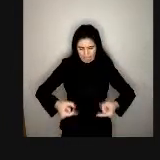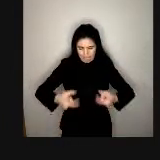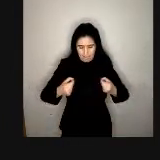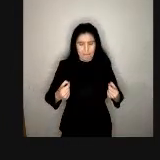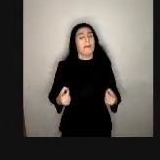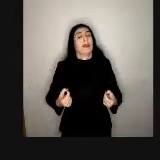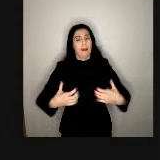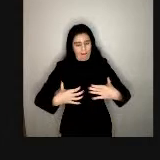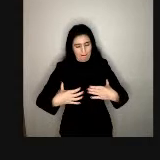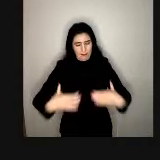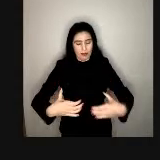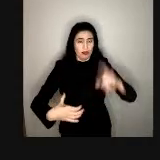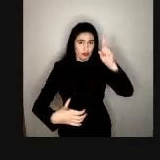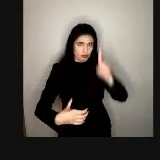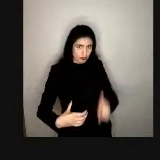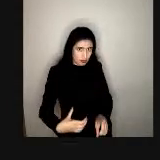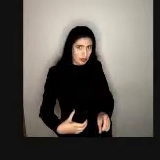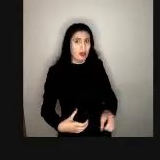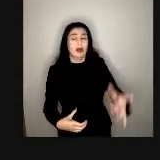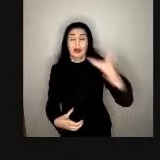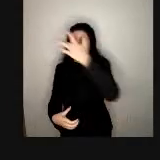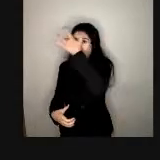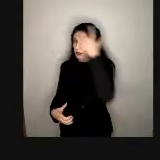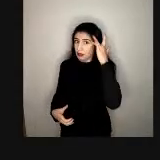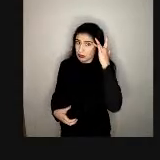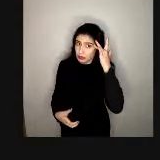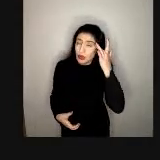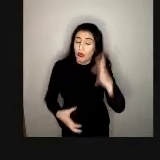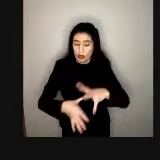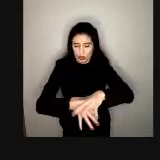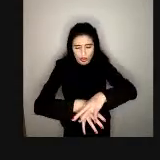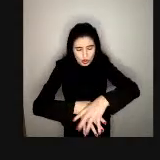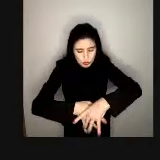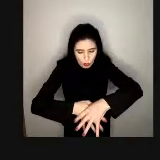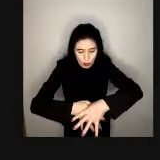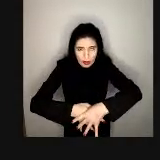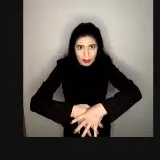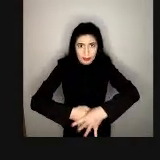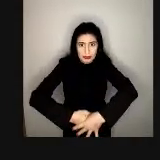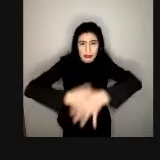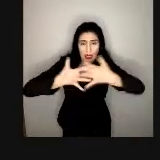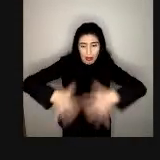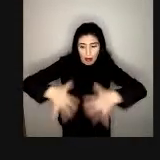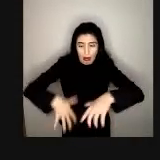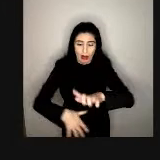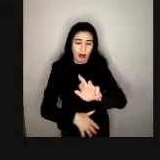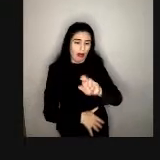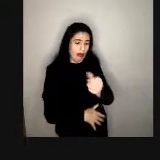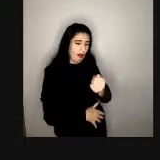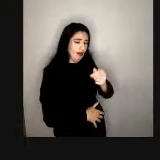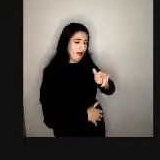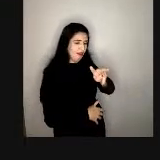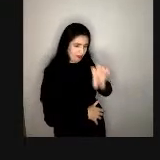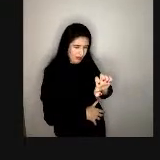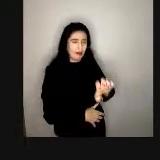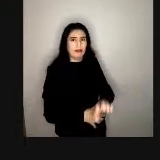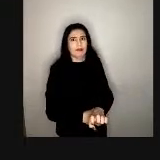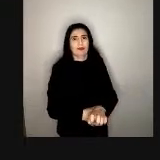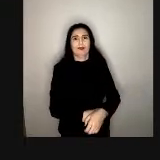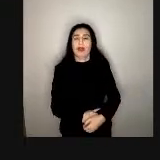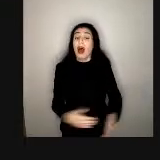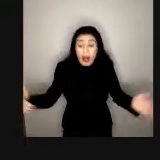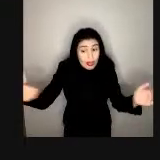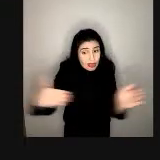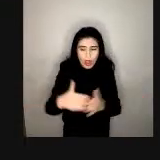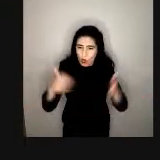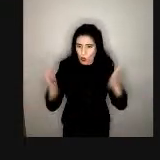dos pacientes portadores de doenças graves. E até hoje ela é uma militante dessa causa. Incrível